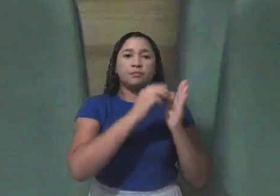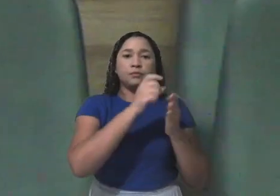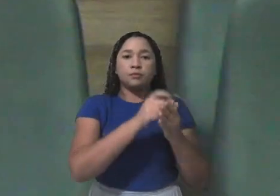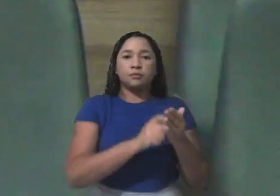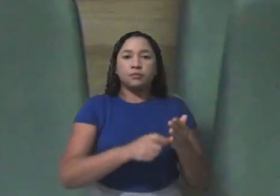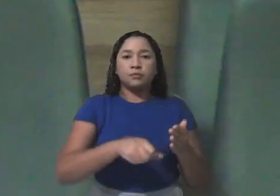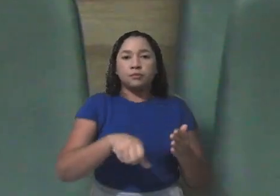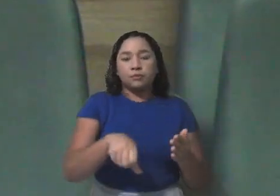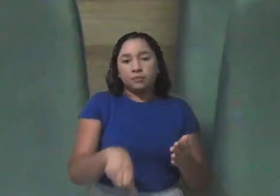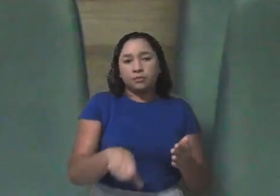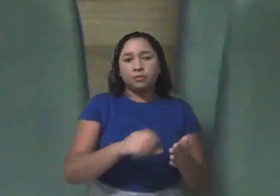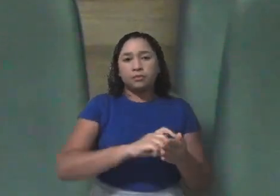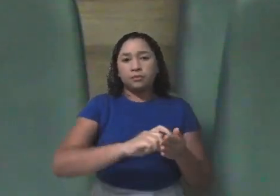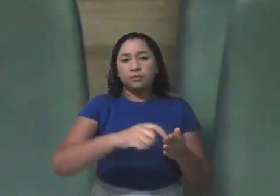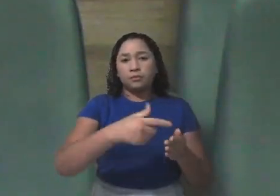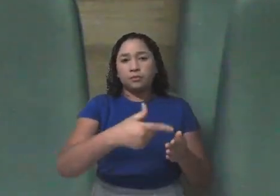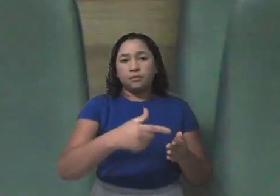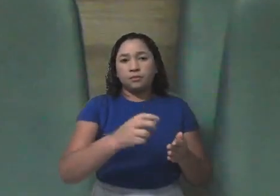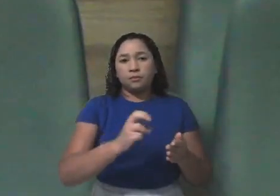querido.